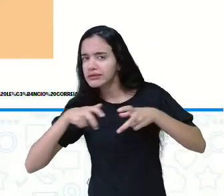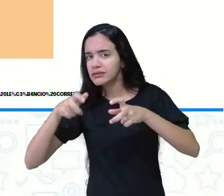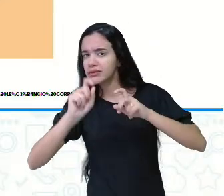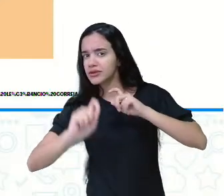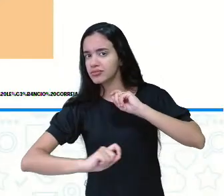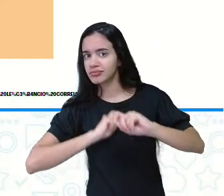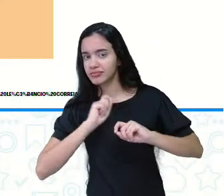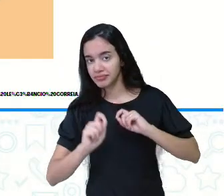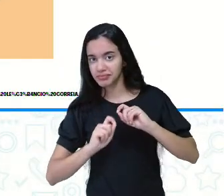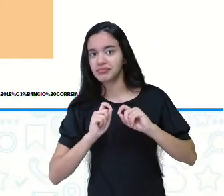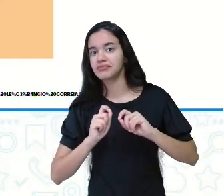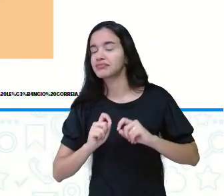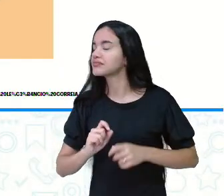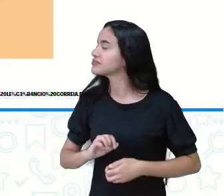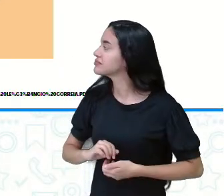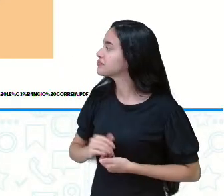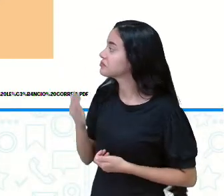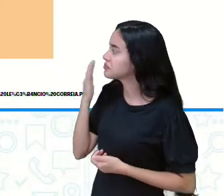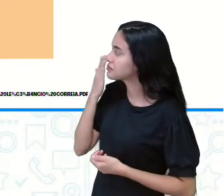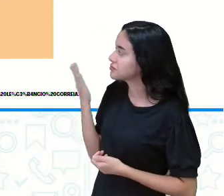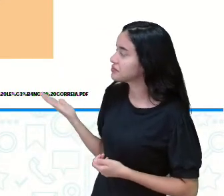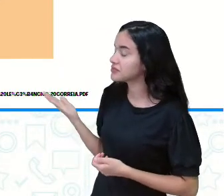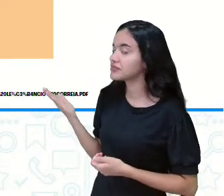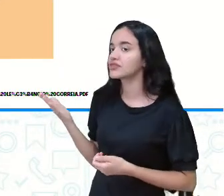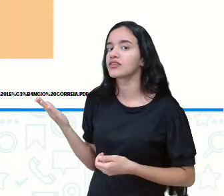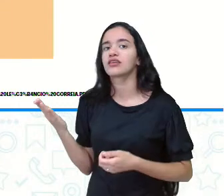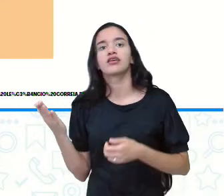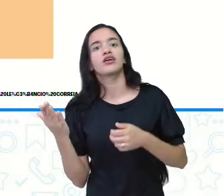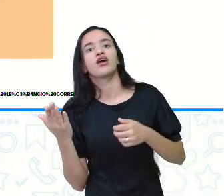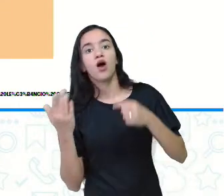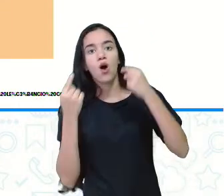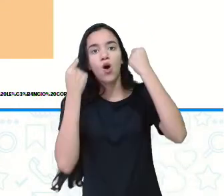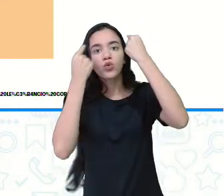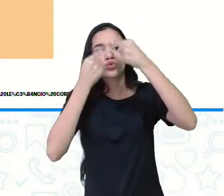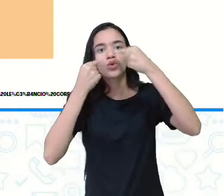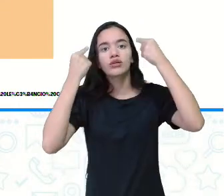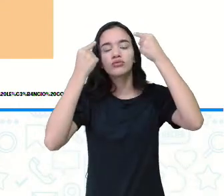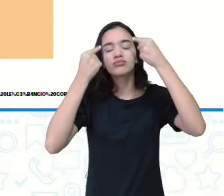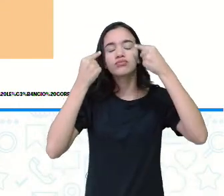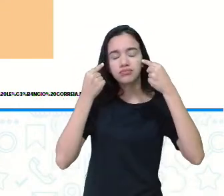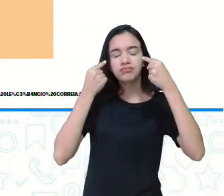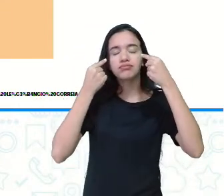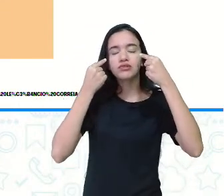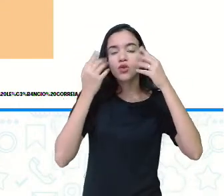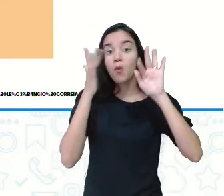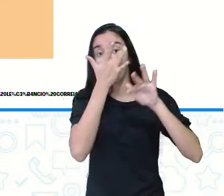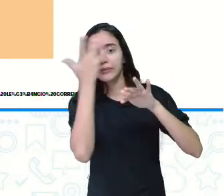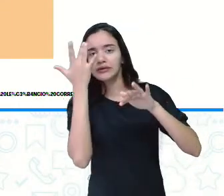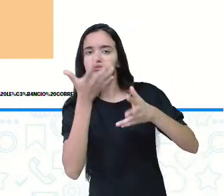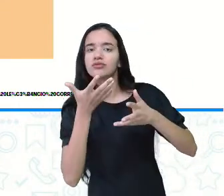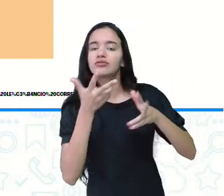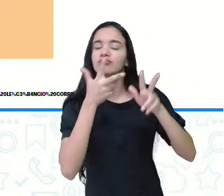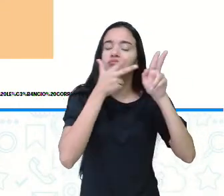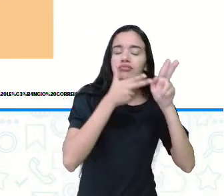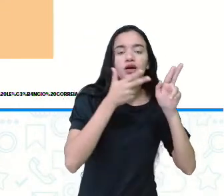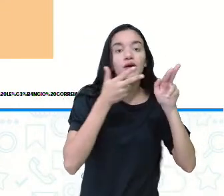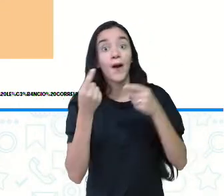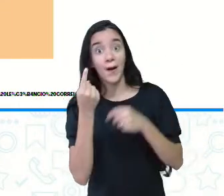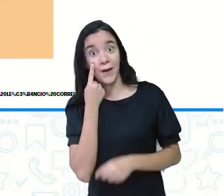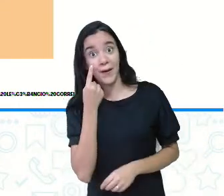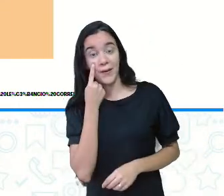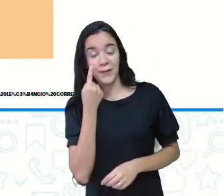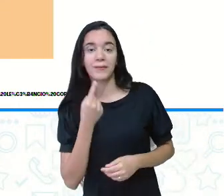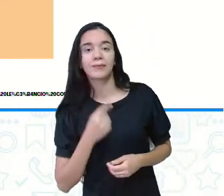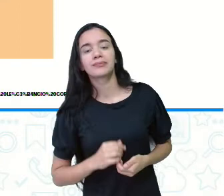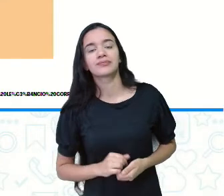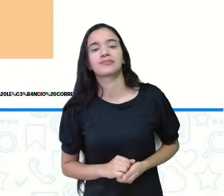aqui? Os olhos fechados, não é? De quem está querendo dormir. Aí olha como é esse poema.